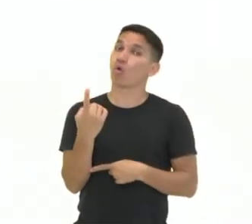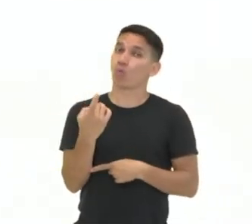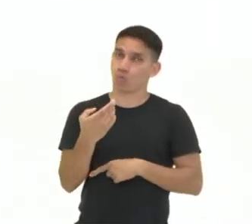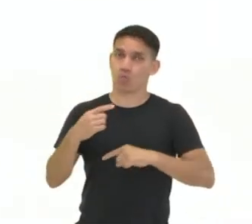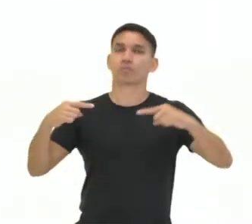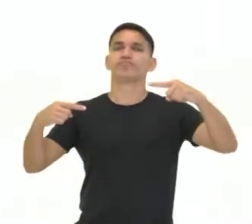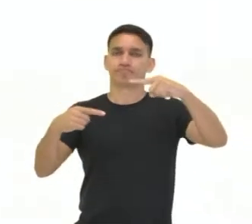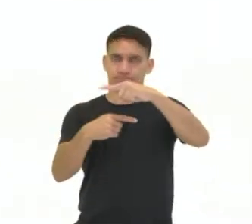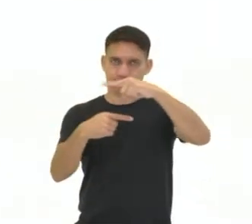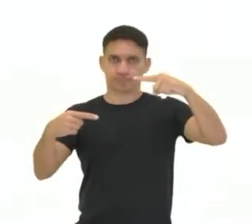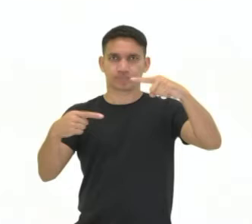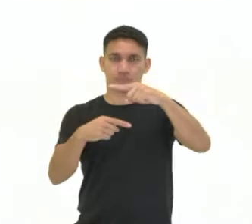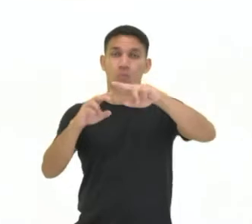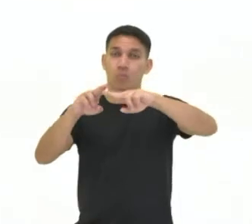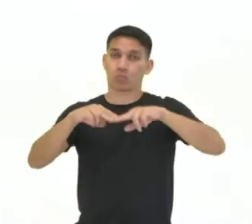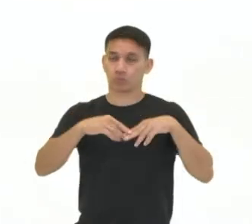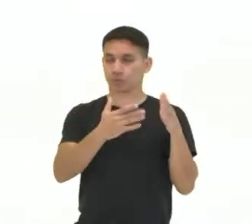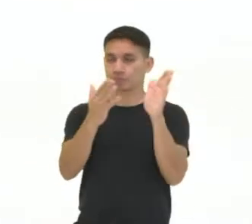Portanto, trapézio.